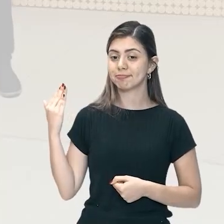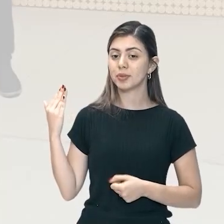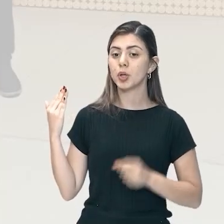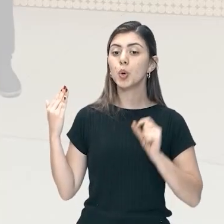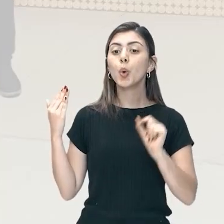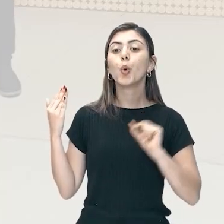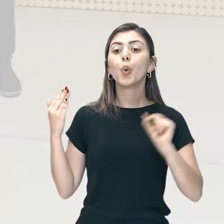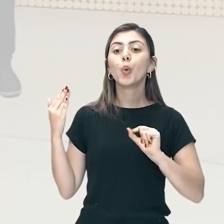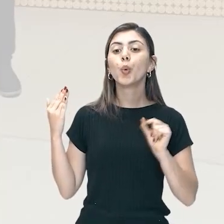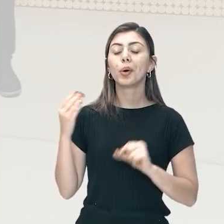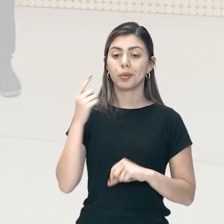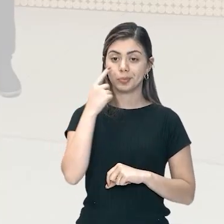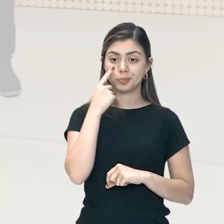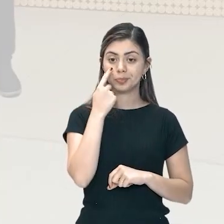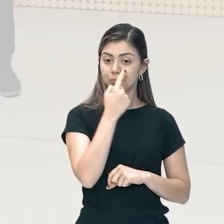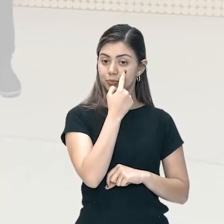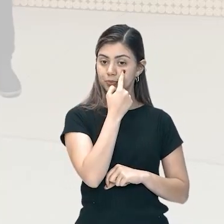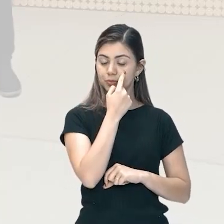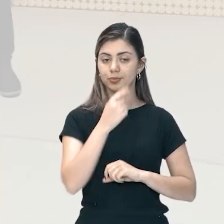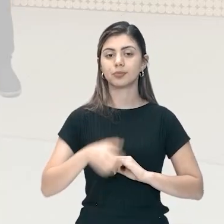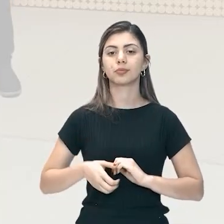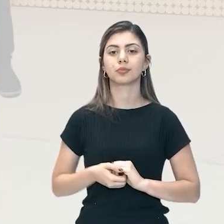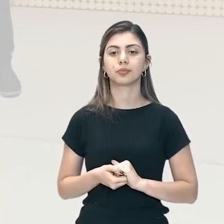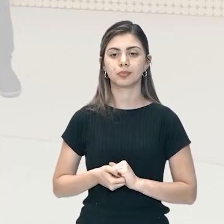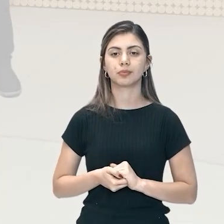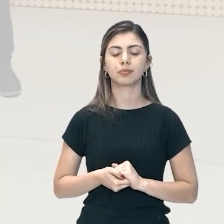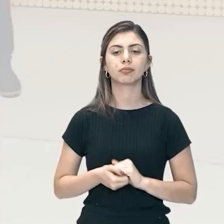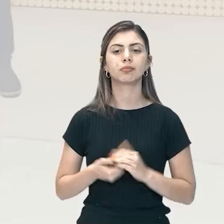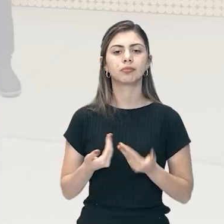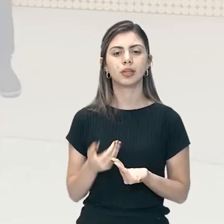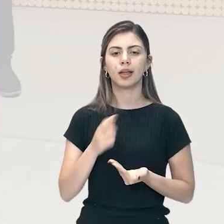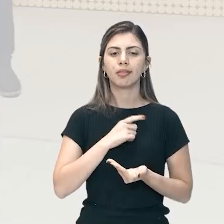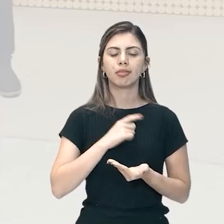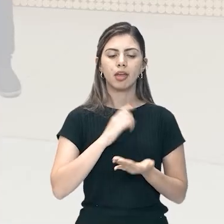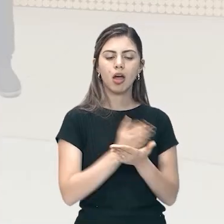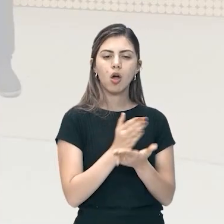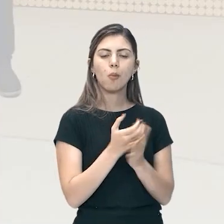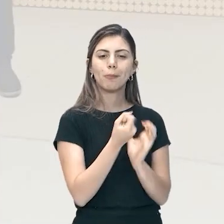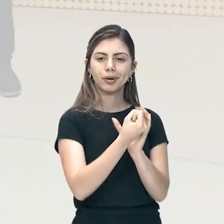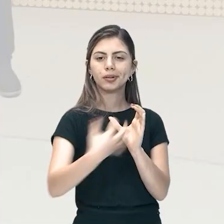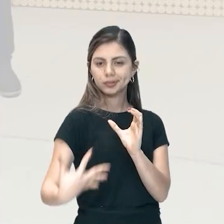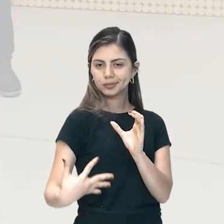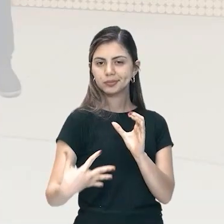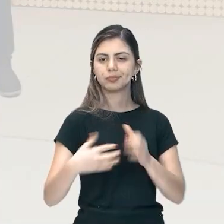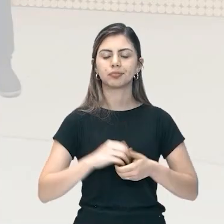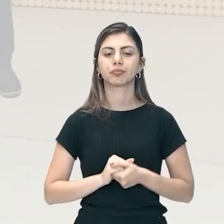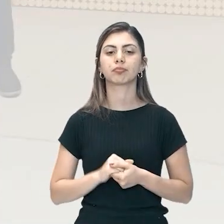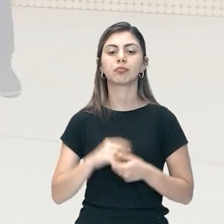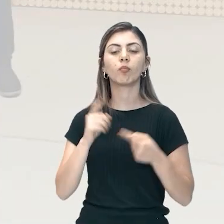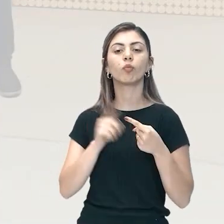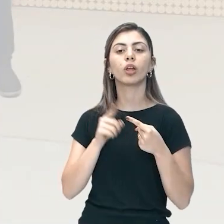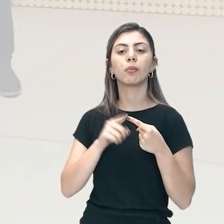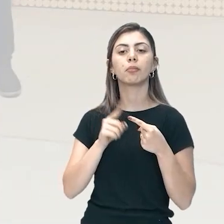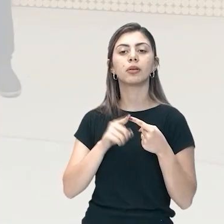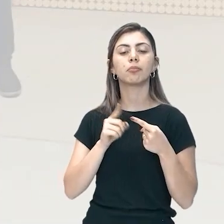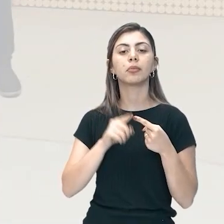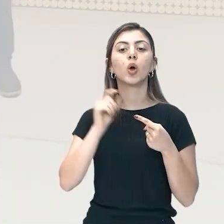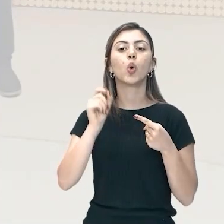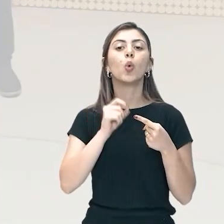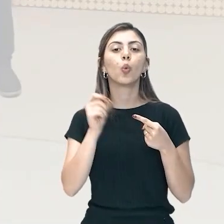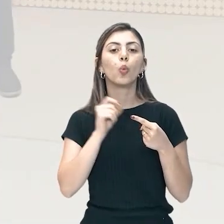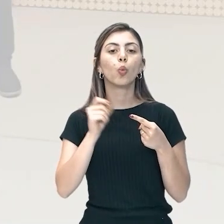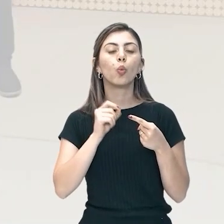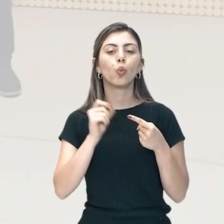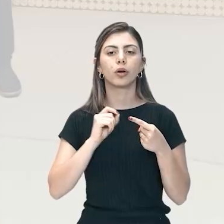tenho um olho humano. E aí, eu tenho alguns elementos desse olho humano. O primeiro elemento que eu vou te chamar a atenção desse olho